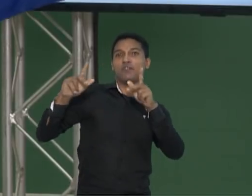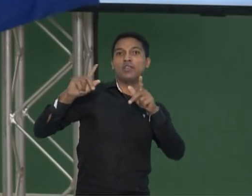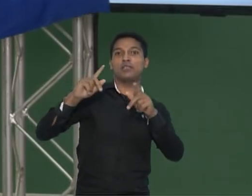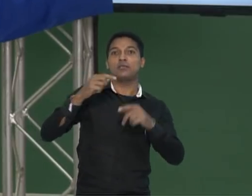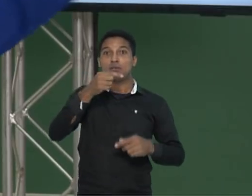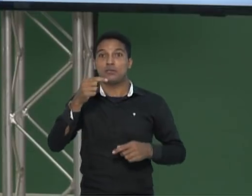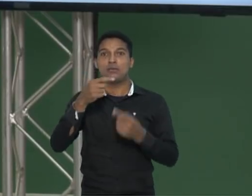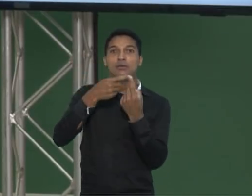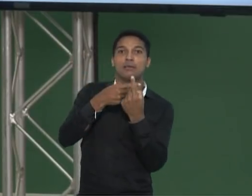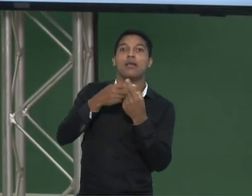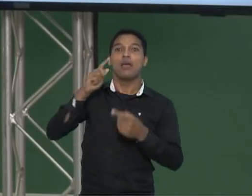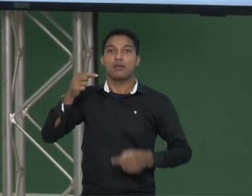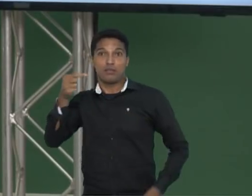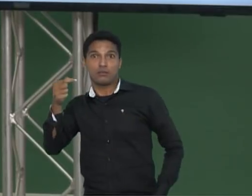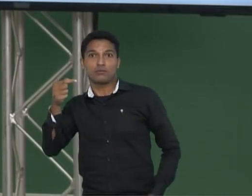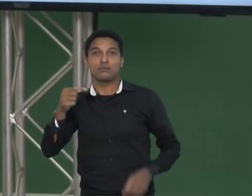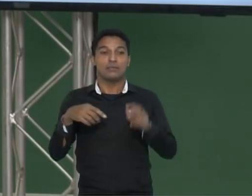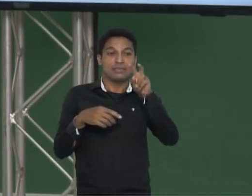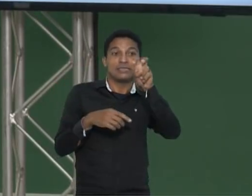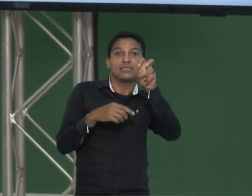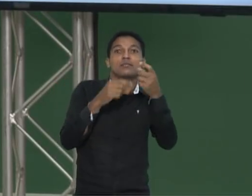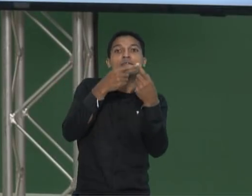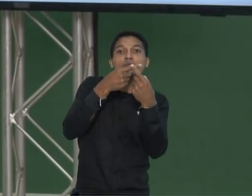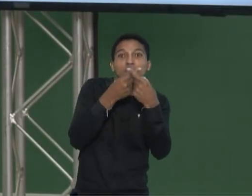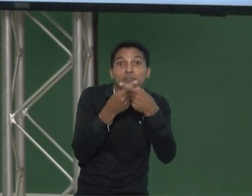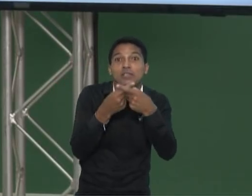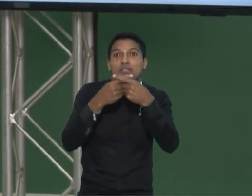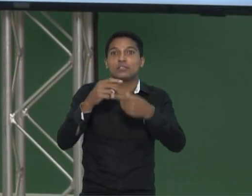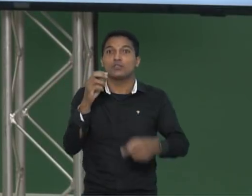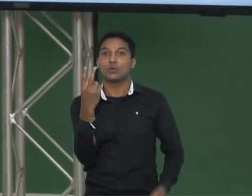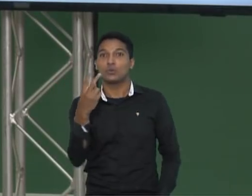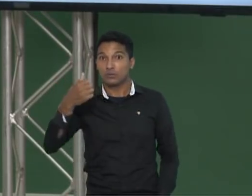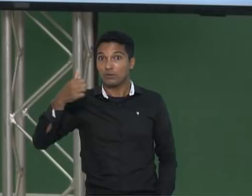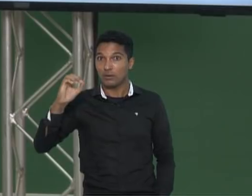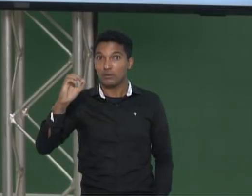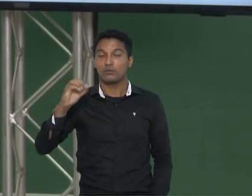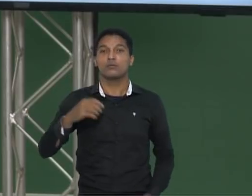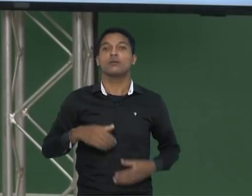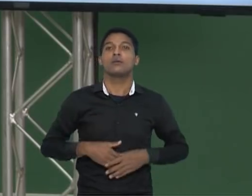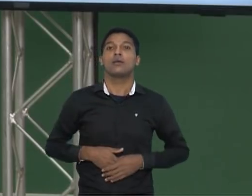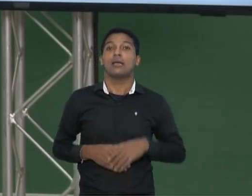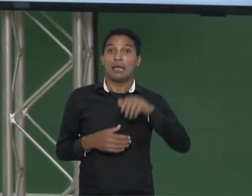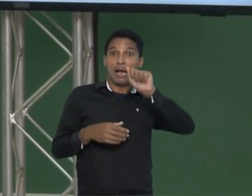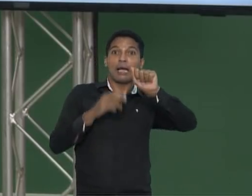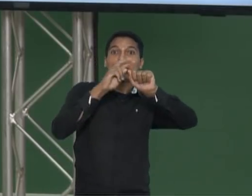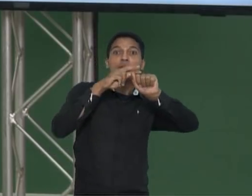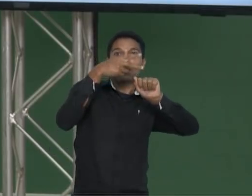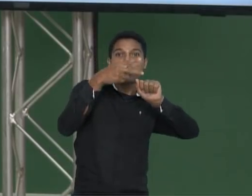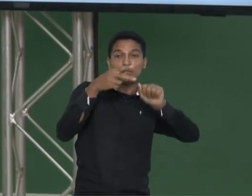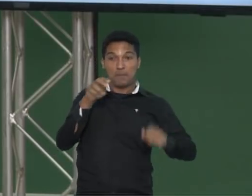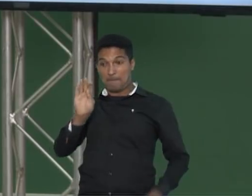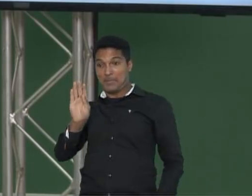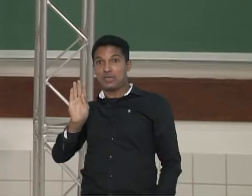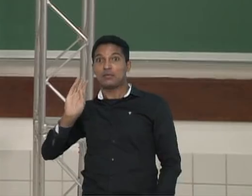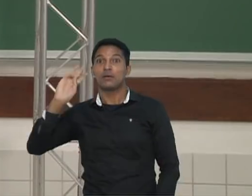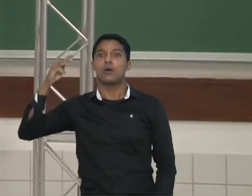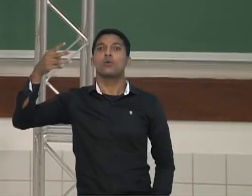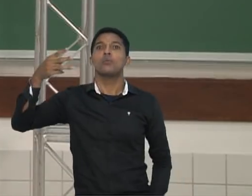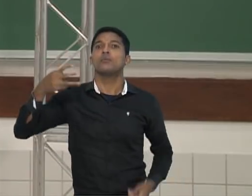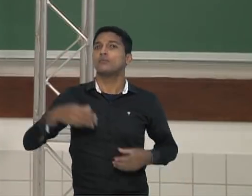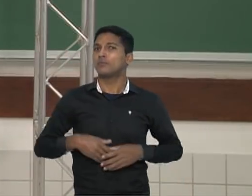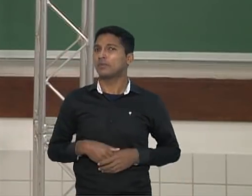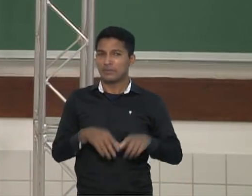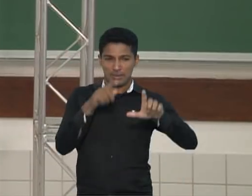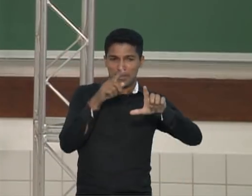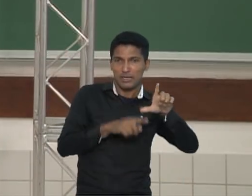2, 10. A ao quadrado e b ao cubo.